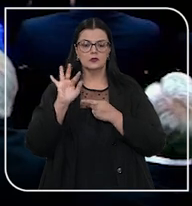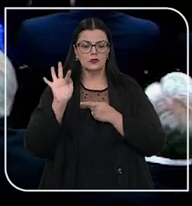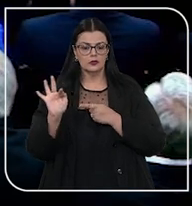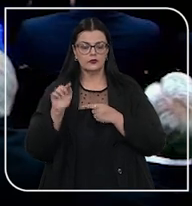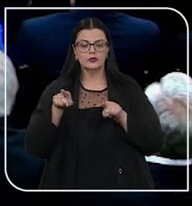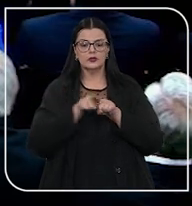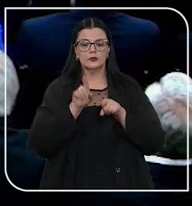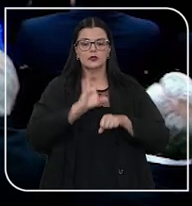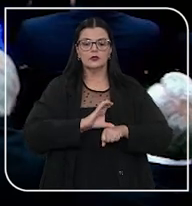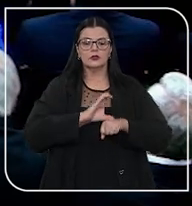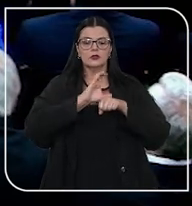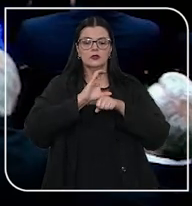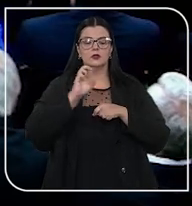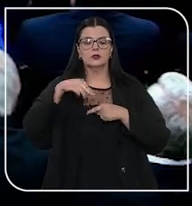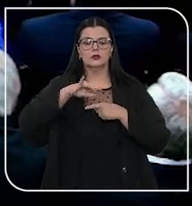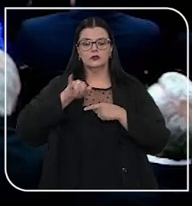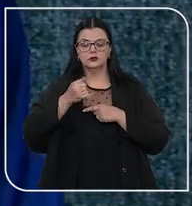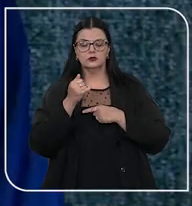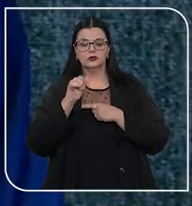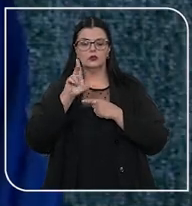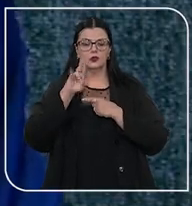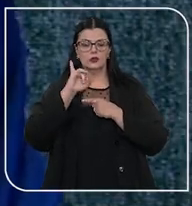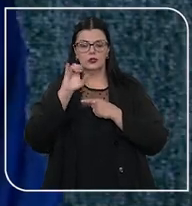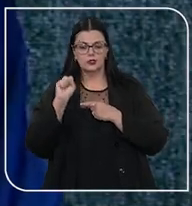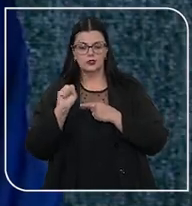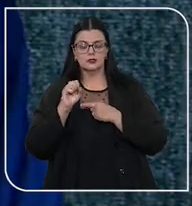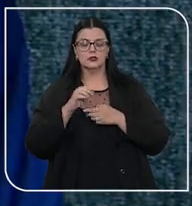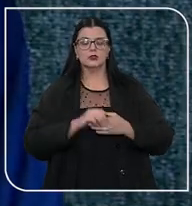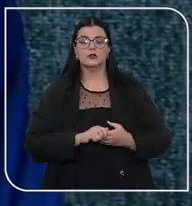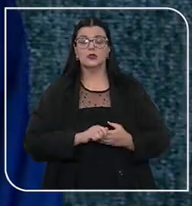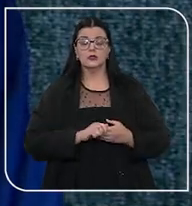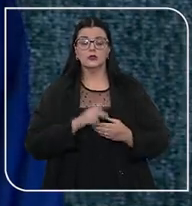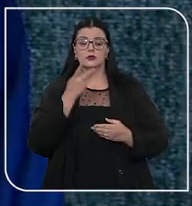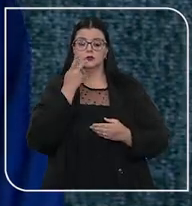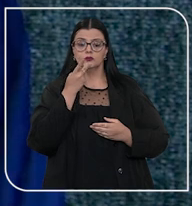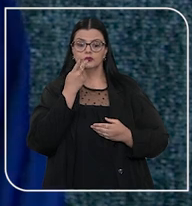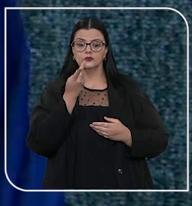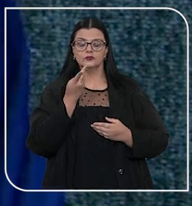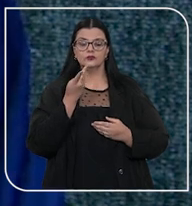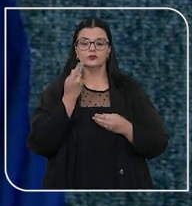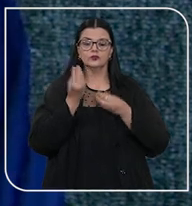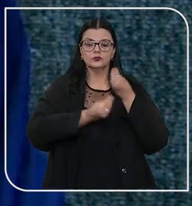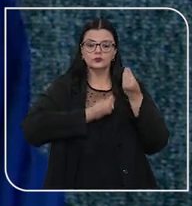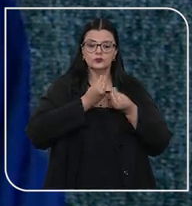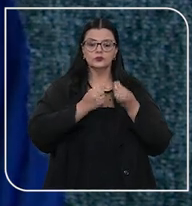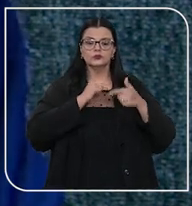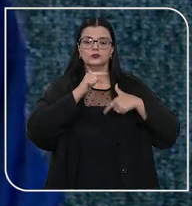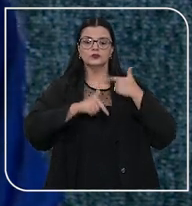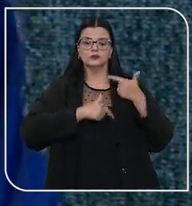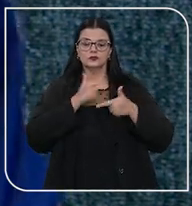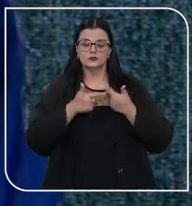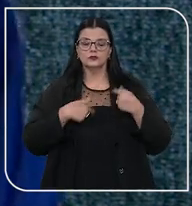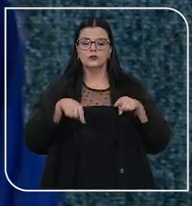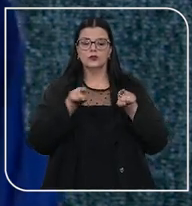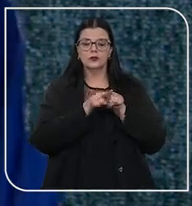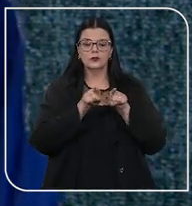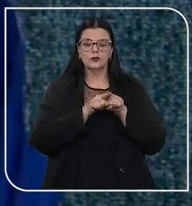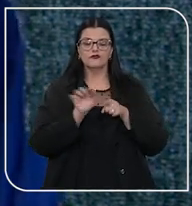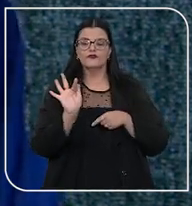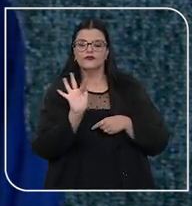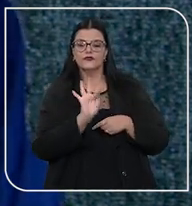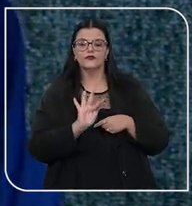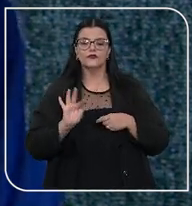Tribunal Federal e do CNJ, ministro Luiz Roberto Barroso, que destacou a dimensão do trabalho e do